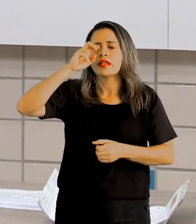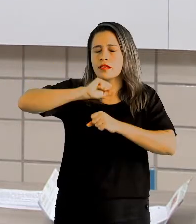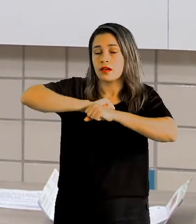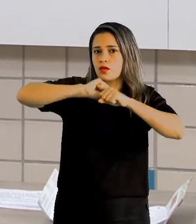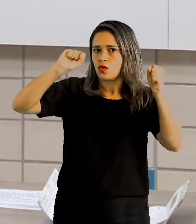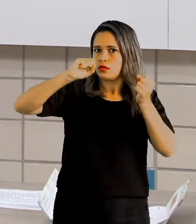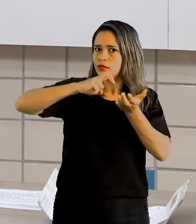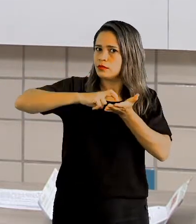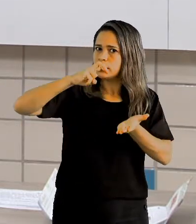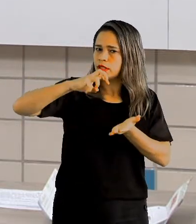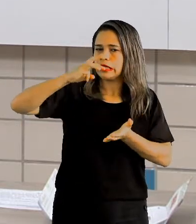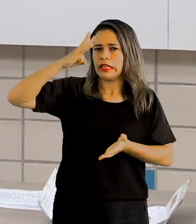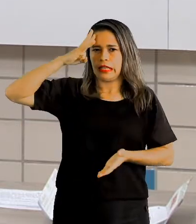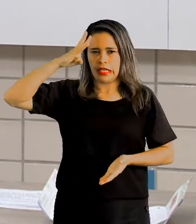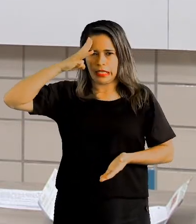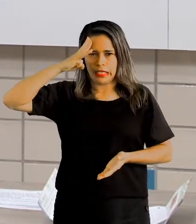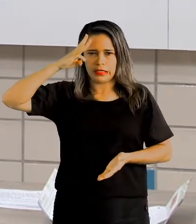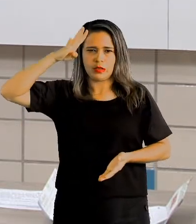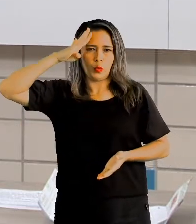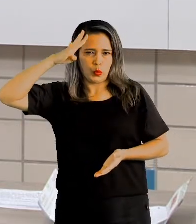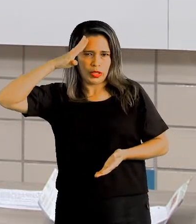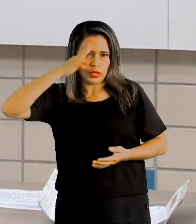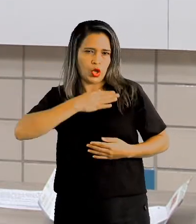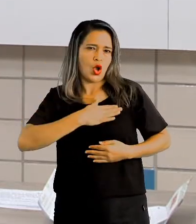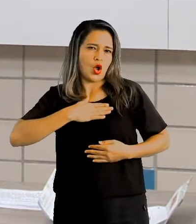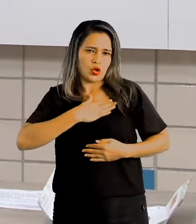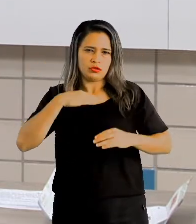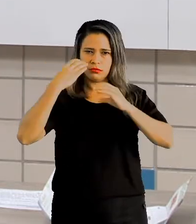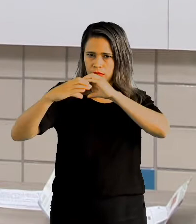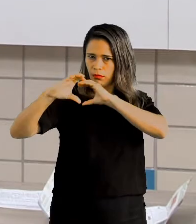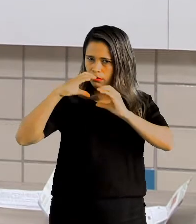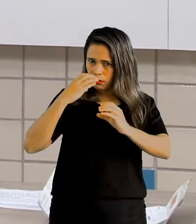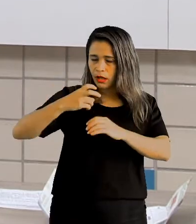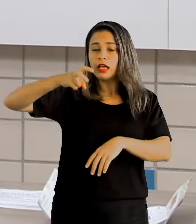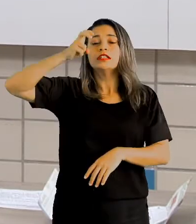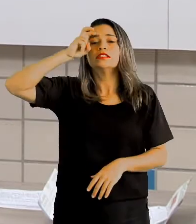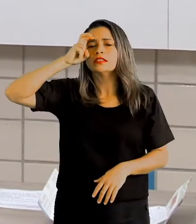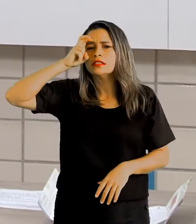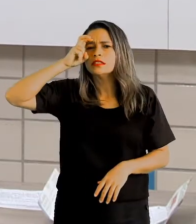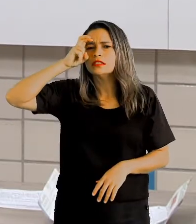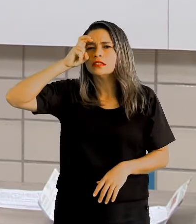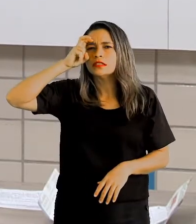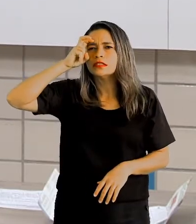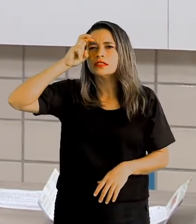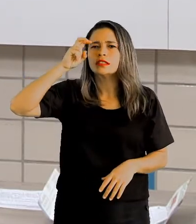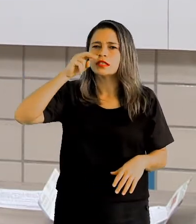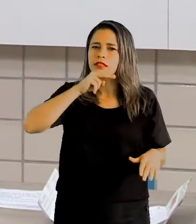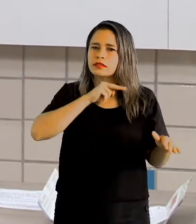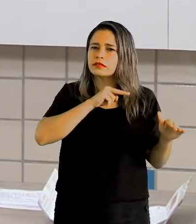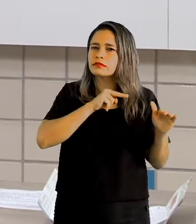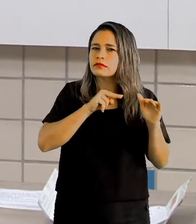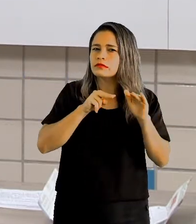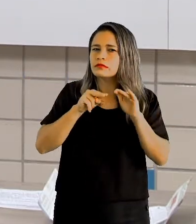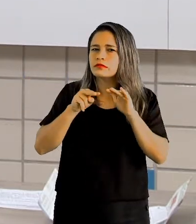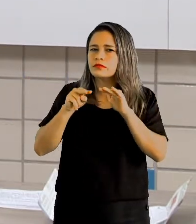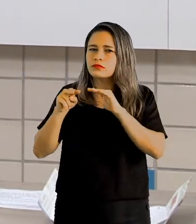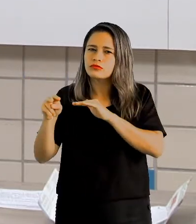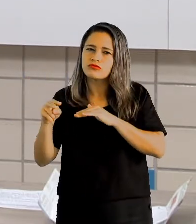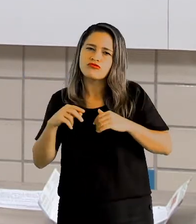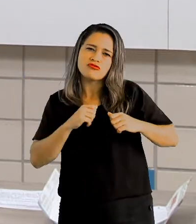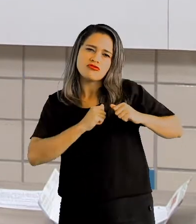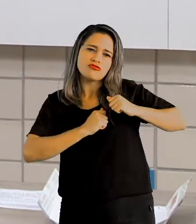cedo. Terça e quarta-feira, gosta de cantar. Quinta-feira, fala os dias para